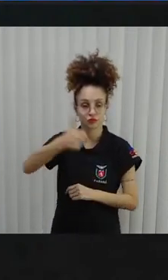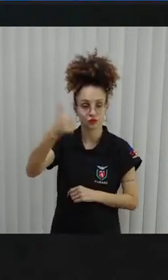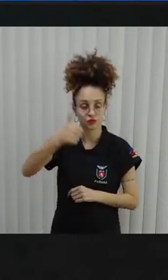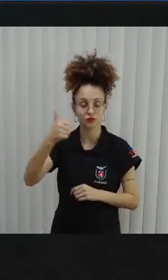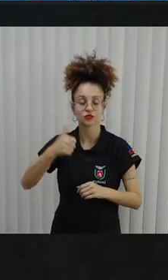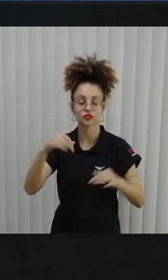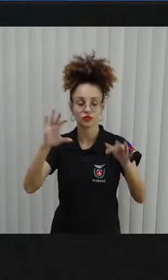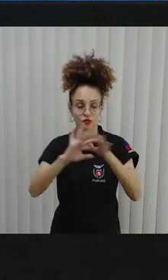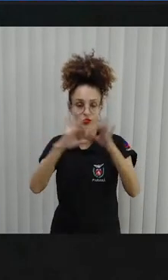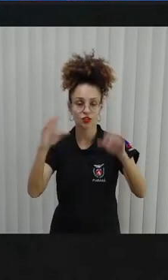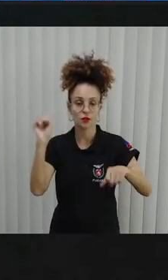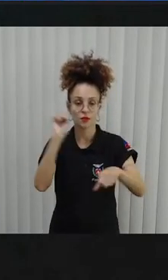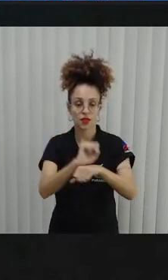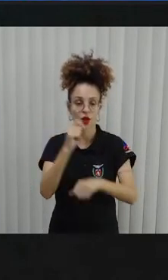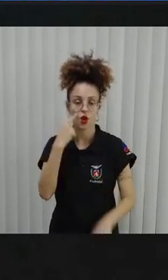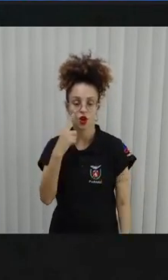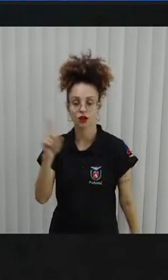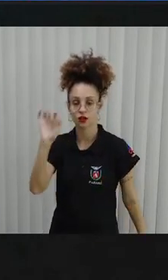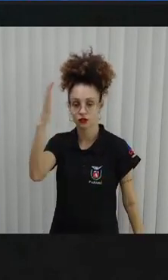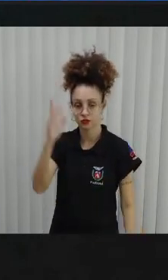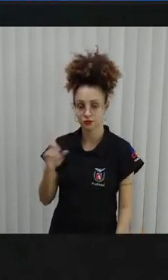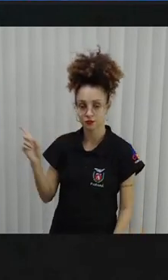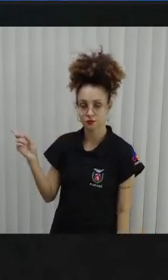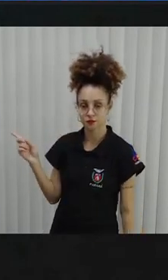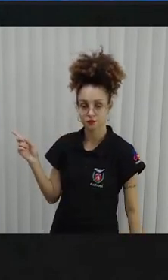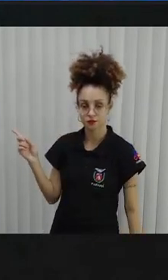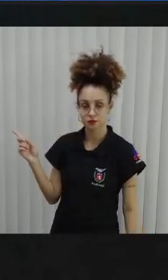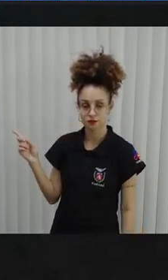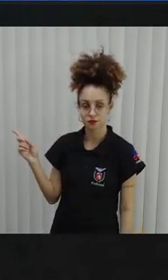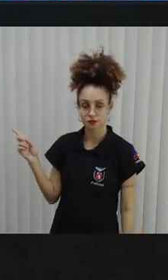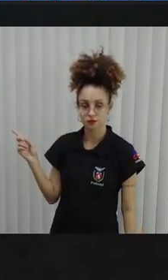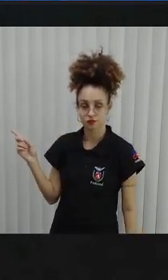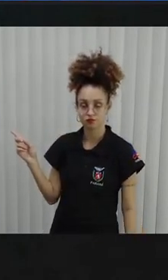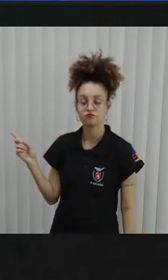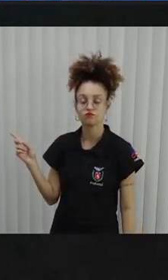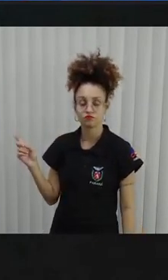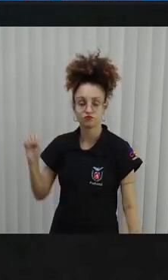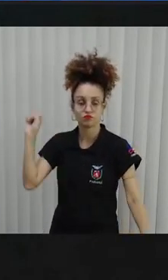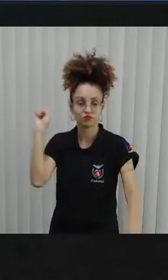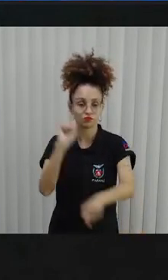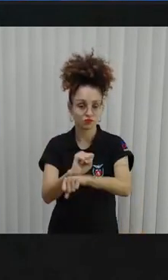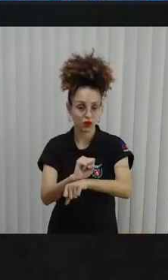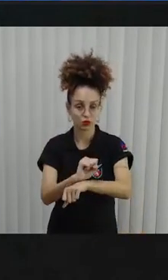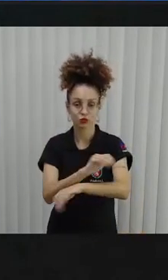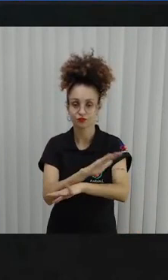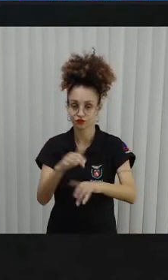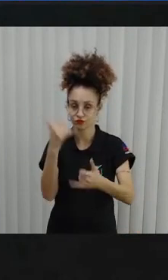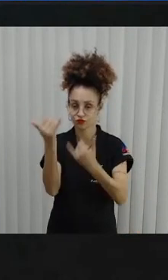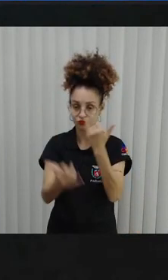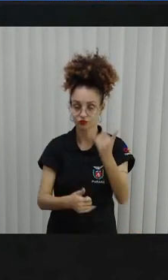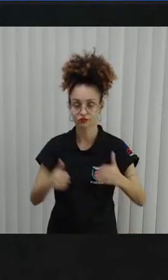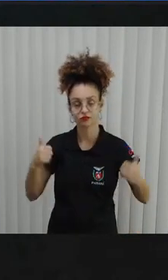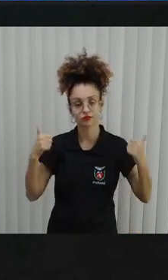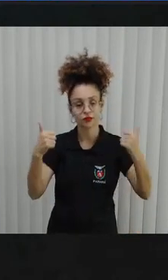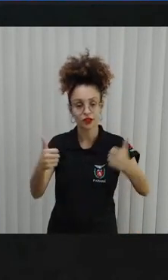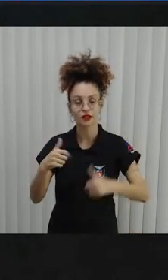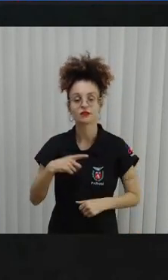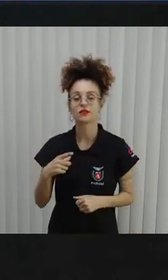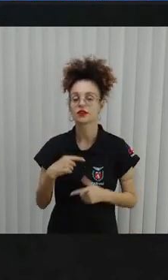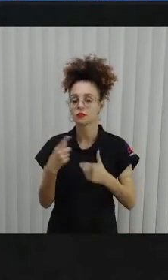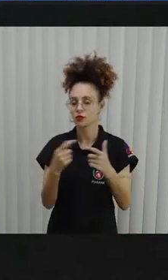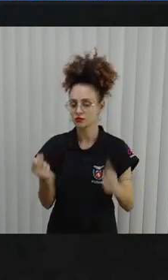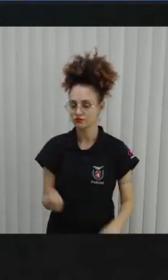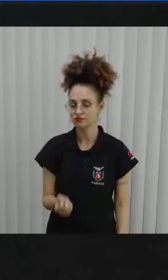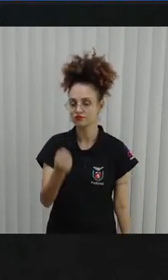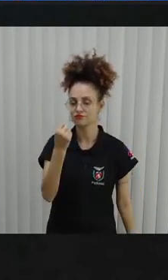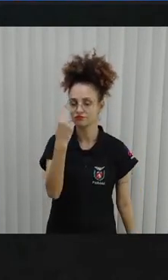colidir e ele vai parar o jogo. E a gente vai ver o que vai acontecer. Tá aqui, colidiu, ele parou o jogo. Beleza, tem alguma coisa bizarra aqui,